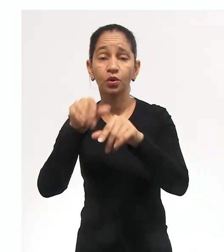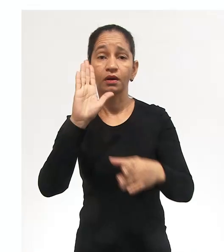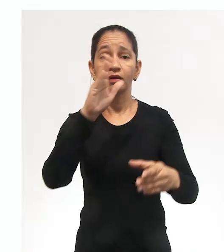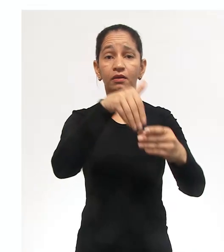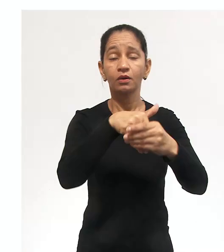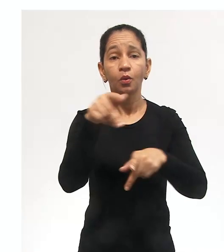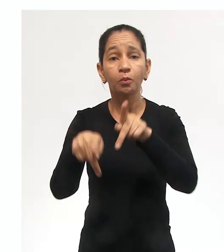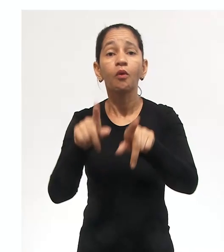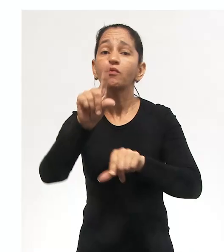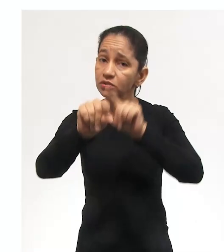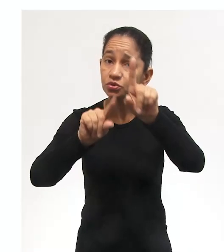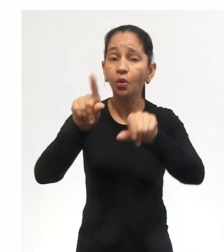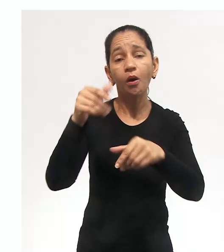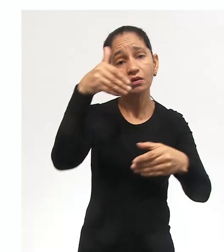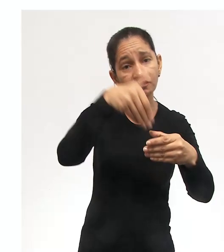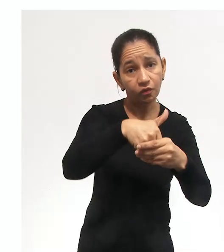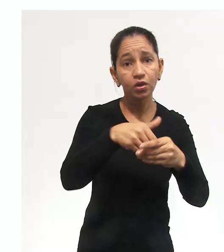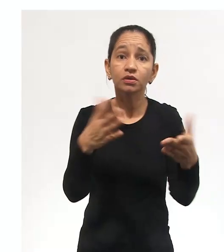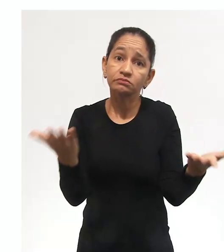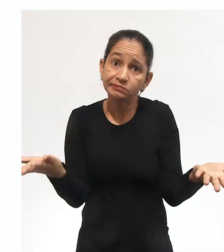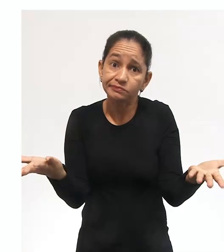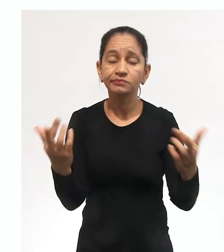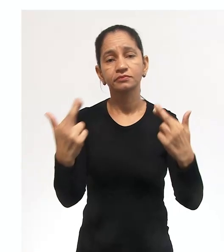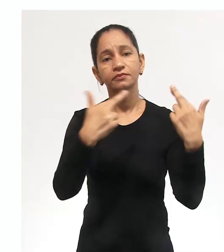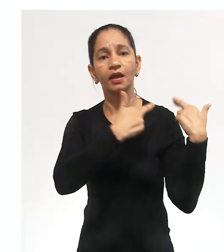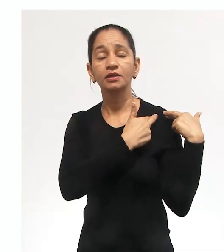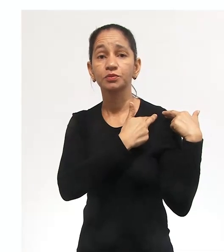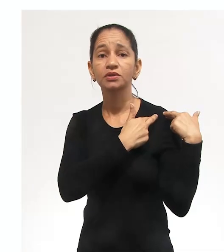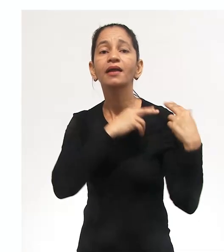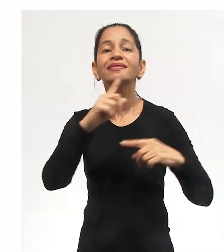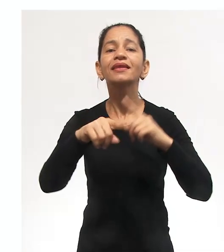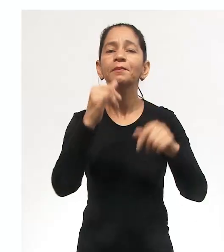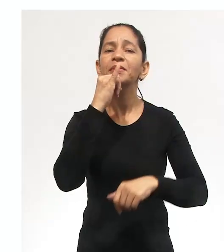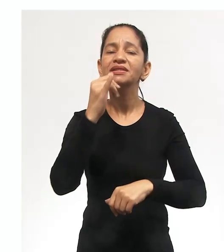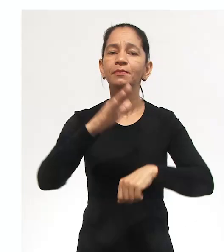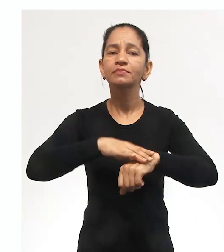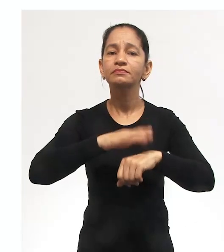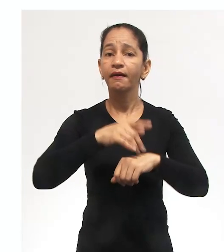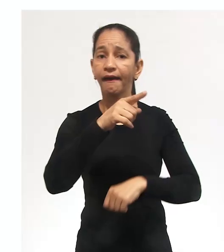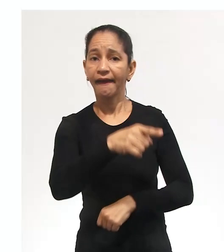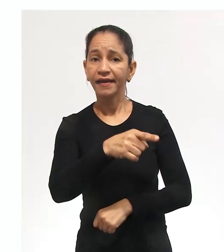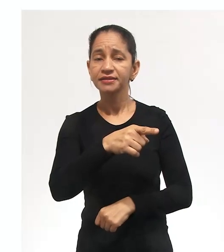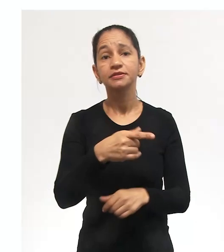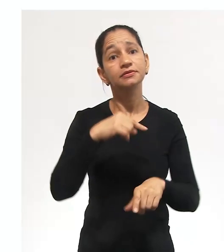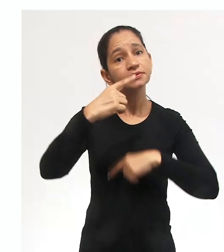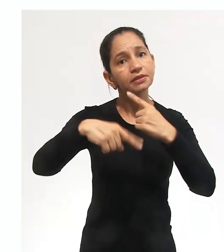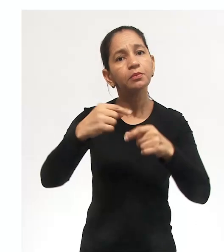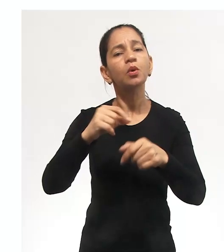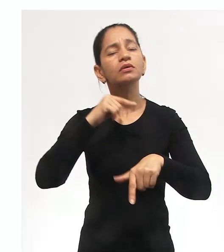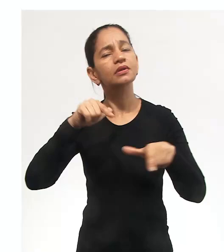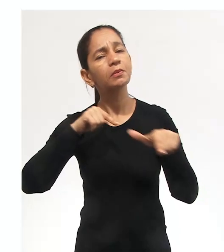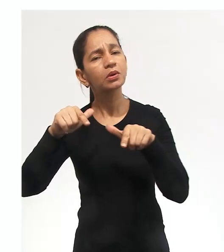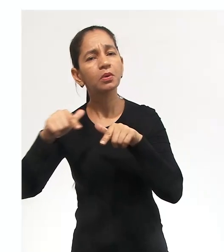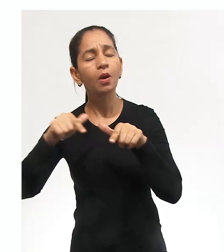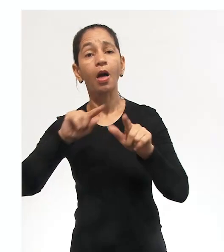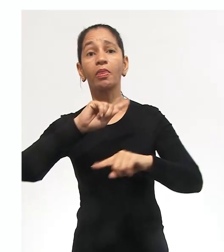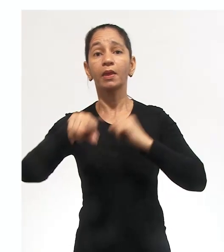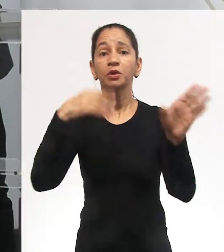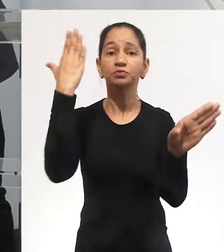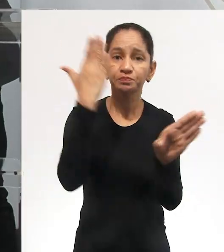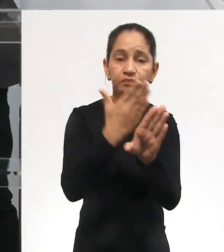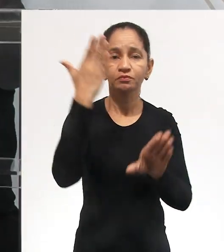próprio povo, né? E também a responsabilidade, né? A pessoa tem que ter o quê? Tem que prestar contas, né? Então, senhores, olha